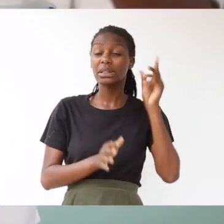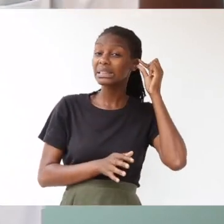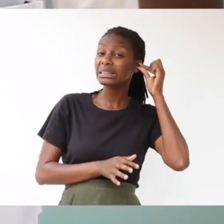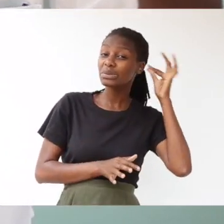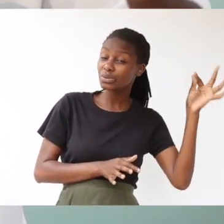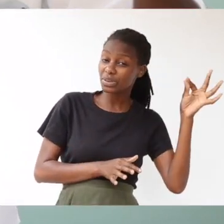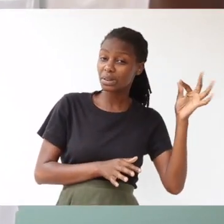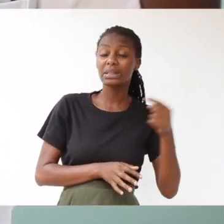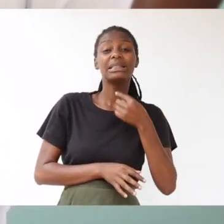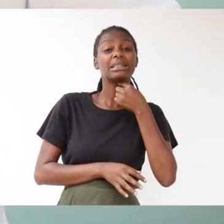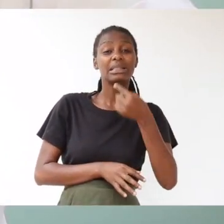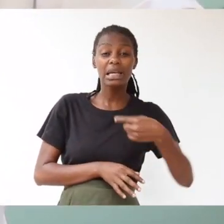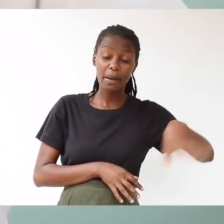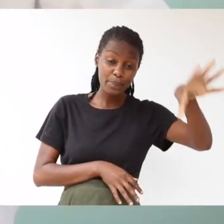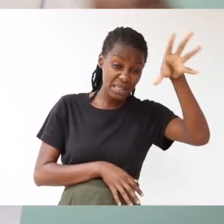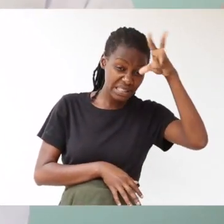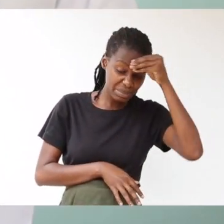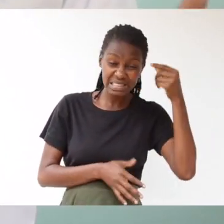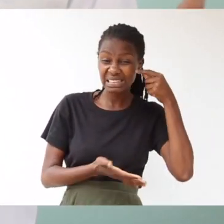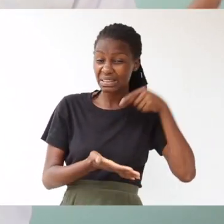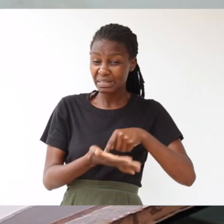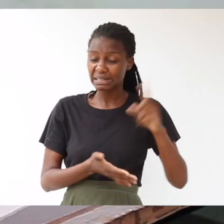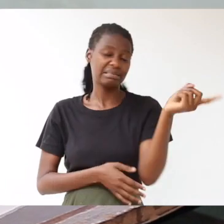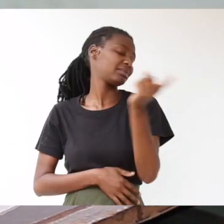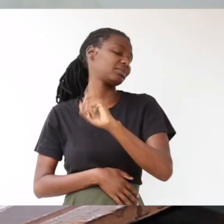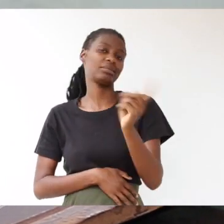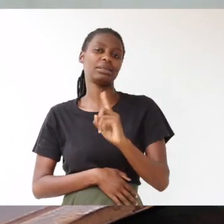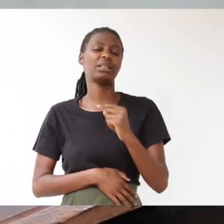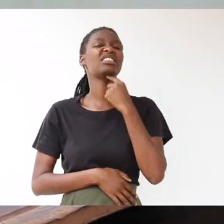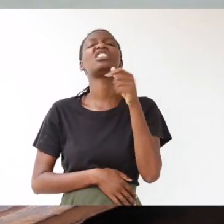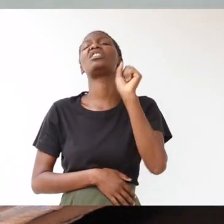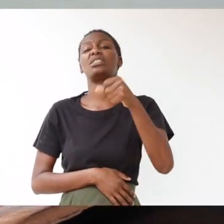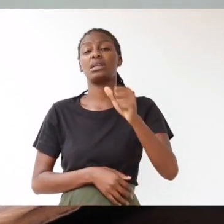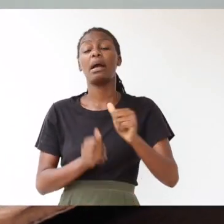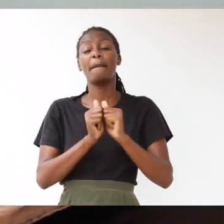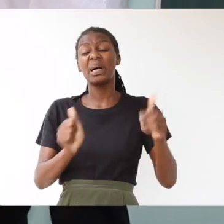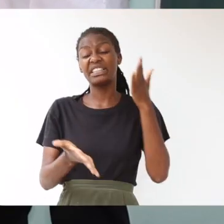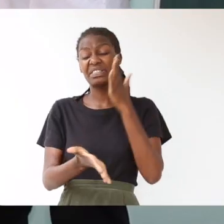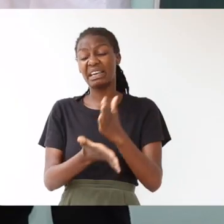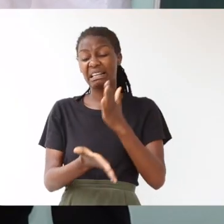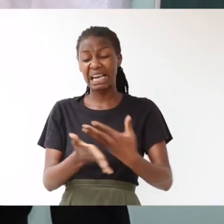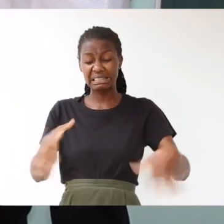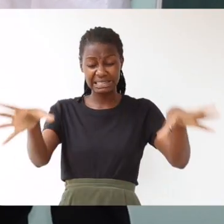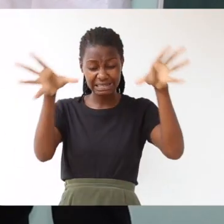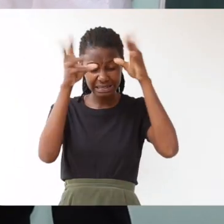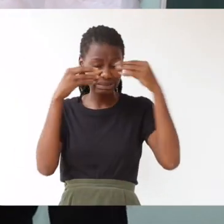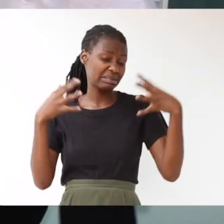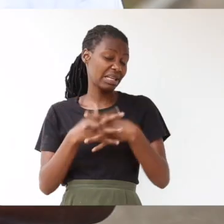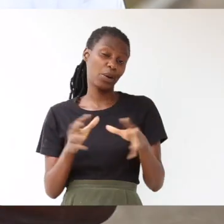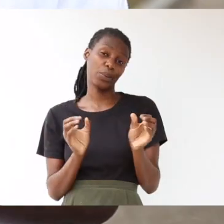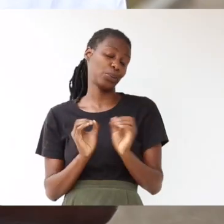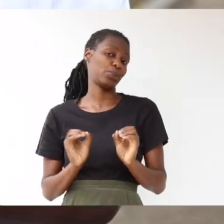os dizeres, percebeu, não é nada, não funciona, vai dizer sim, enquanto não há nada